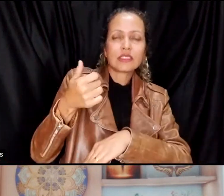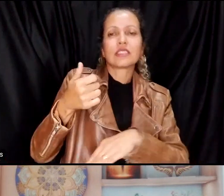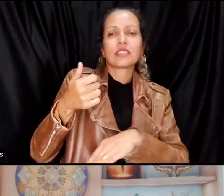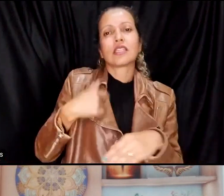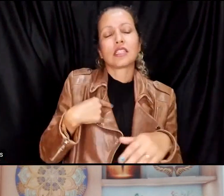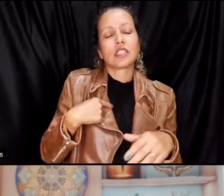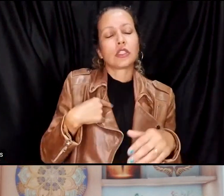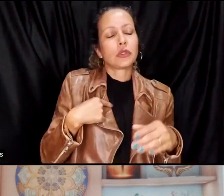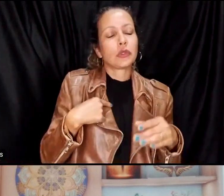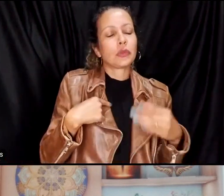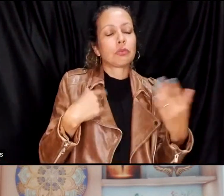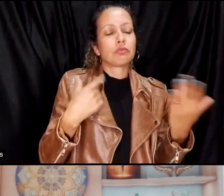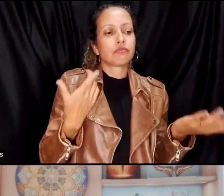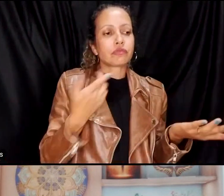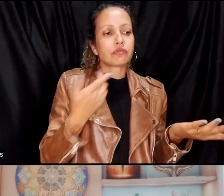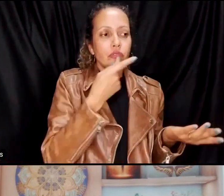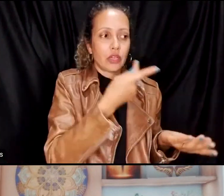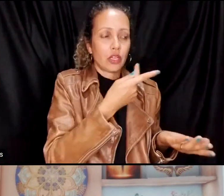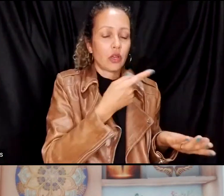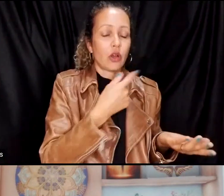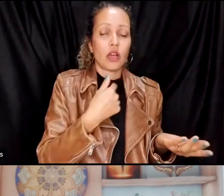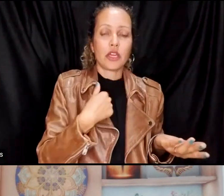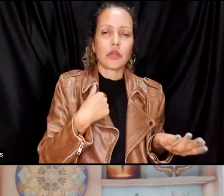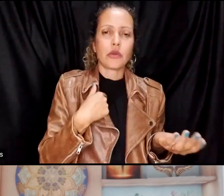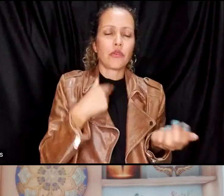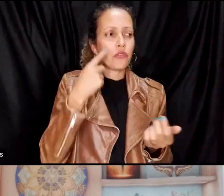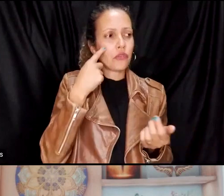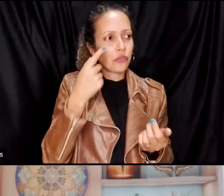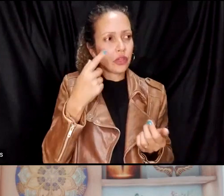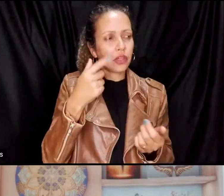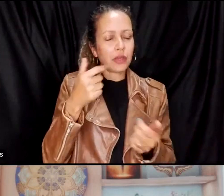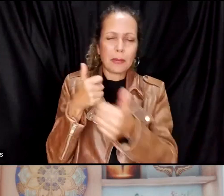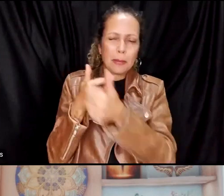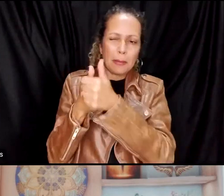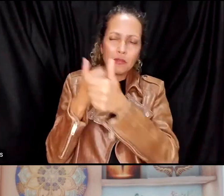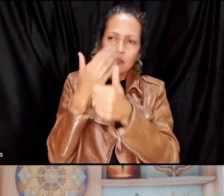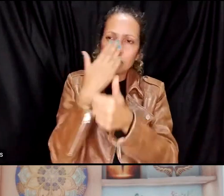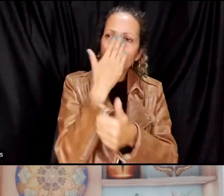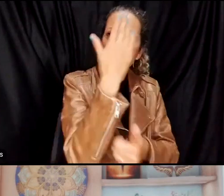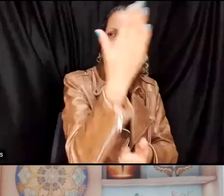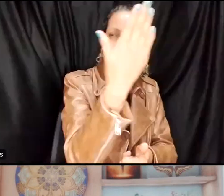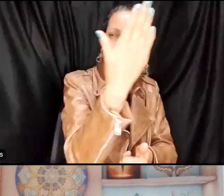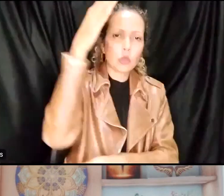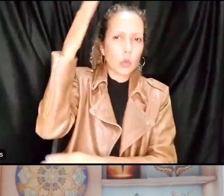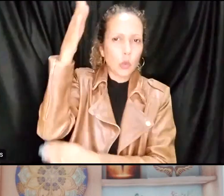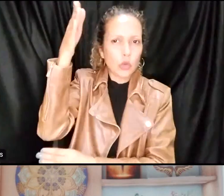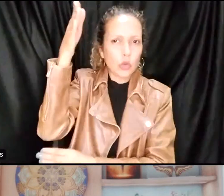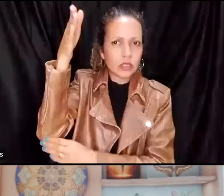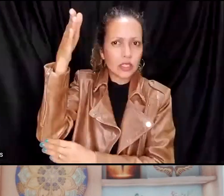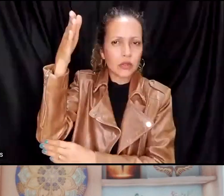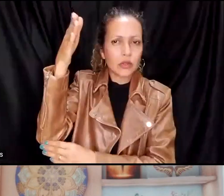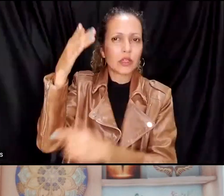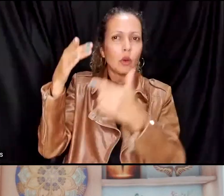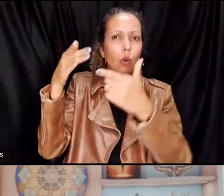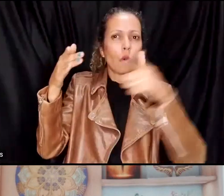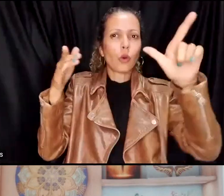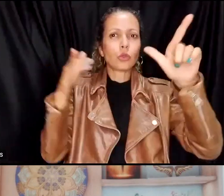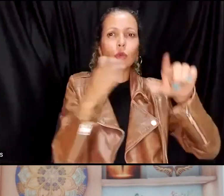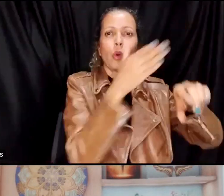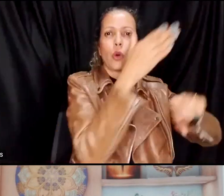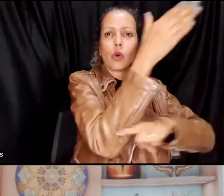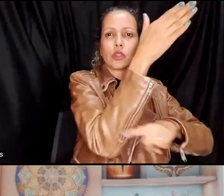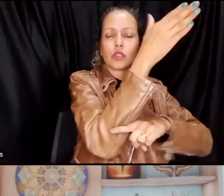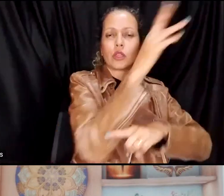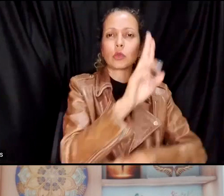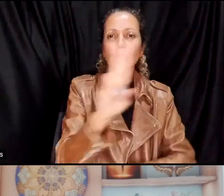do hotel tem um hotel grande. Eu lembro até o nome do hotel. Hotel Opala. Eu falei, a gente podia